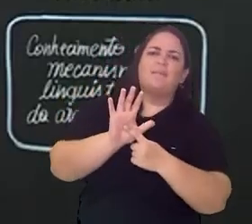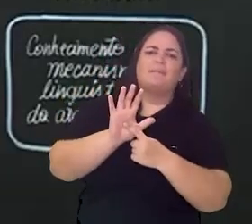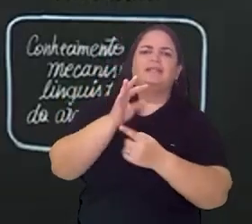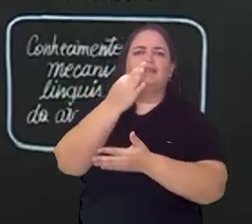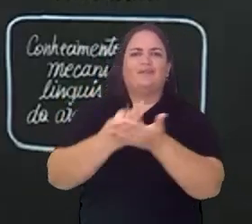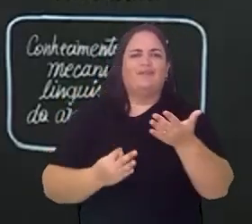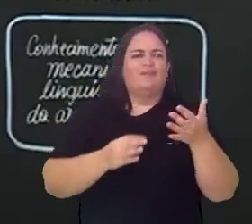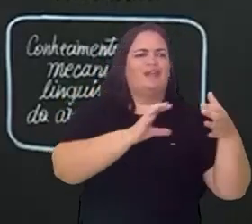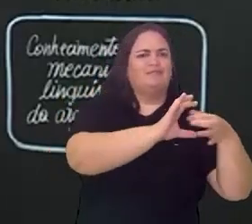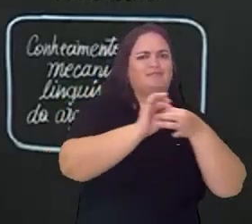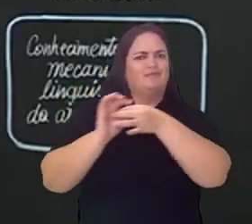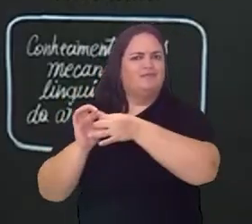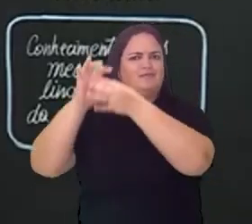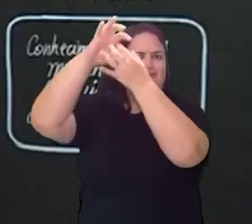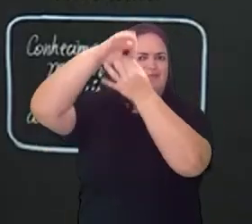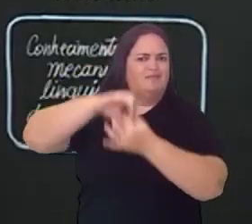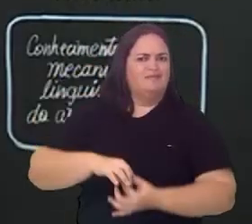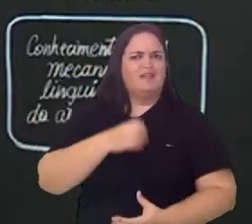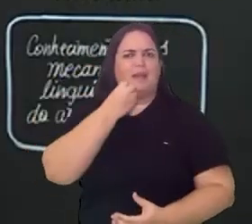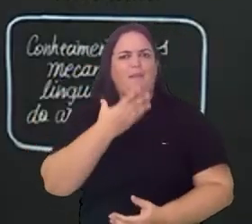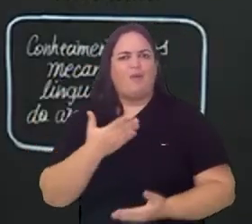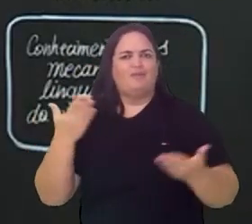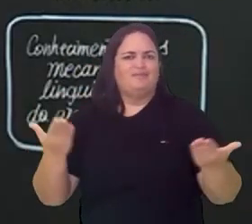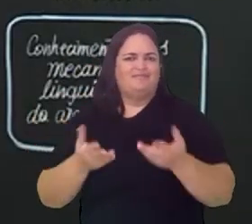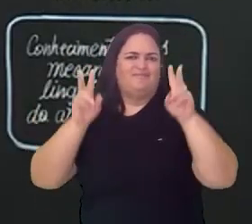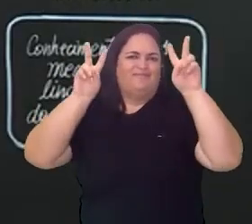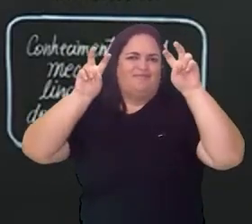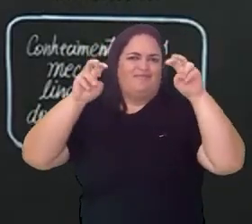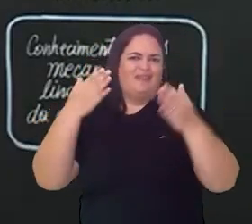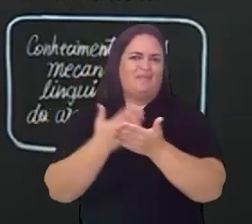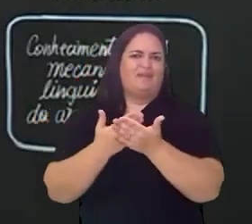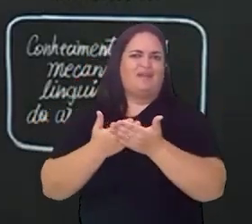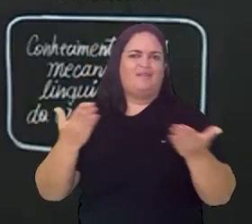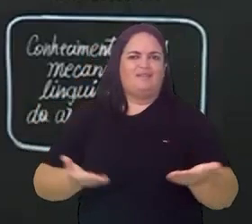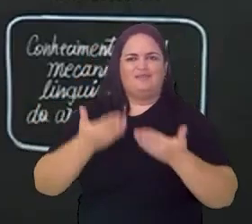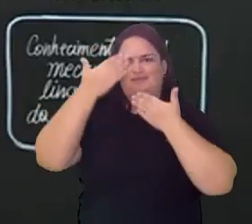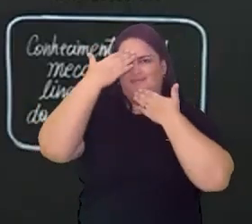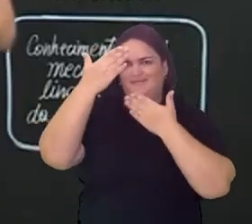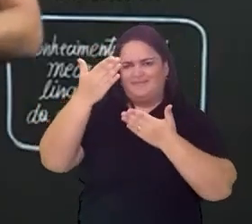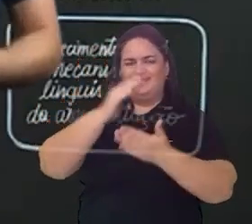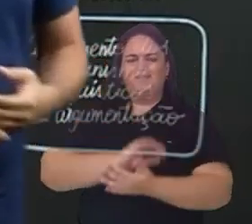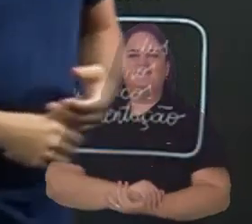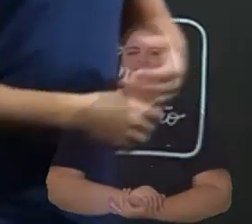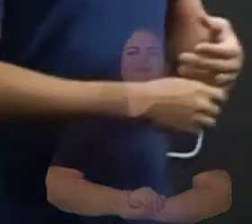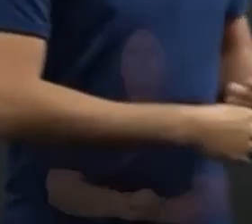e uma boa coerência, ok? Esses foram os temas da aula de hoje. Muito obrigado.